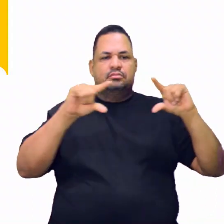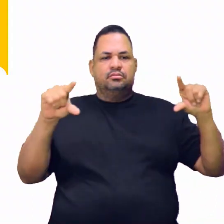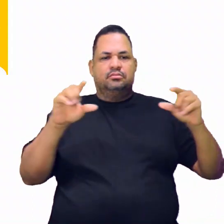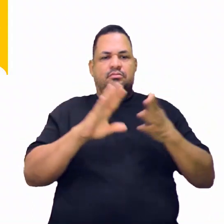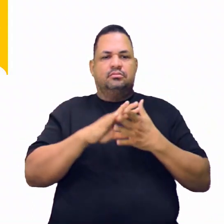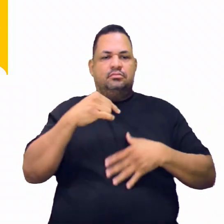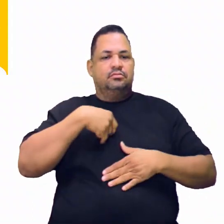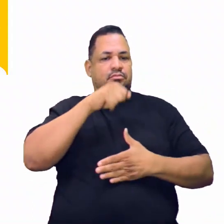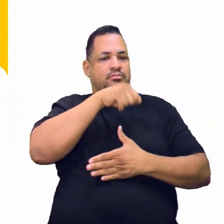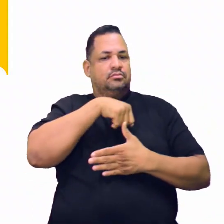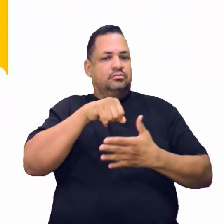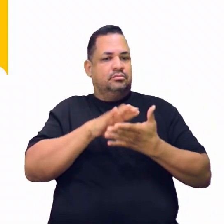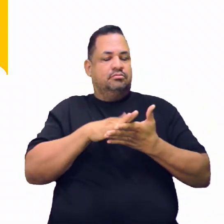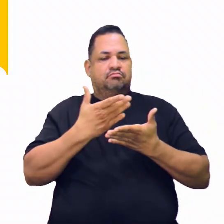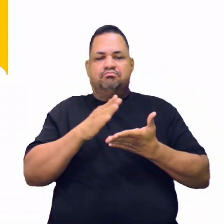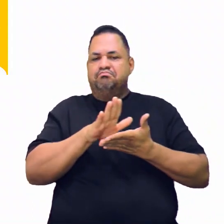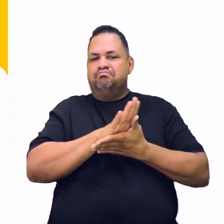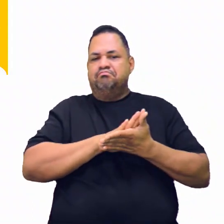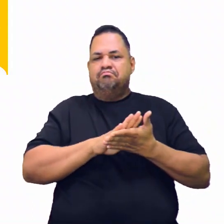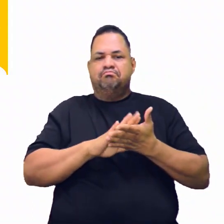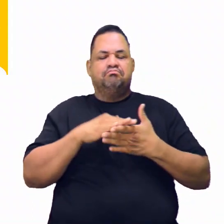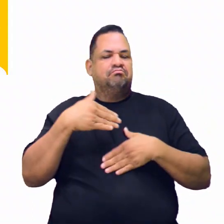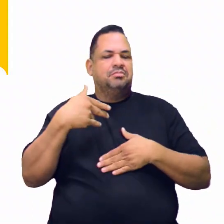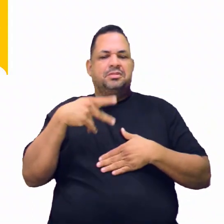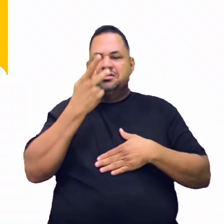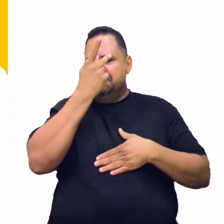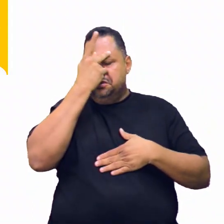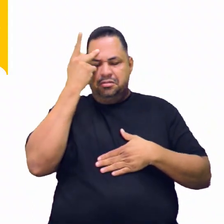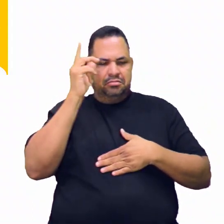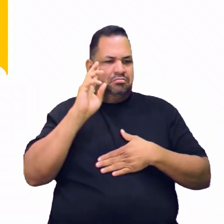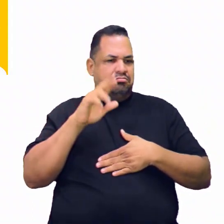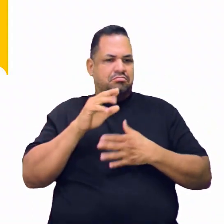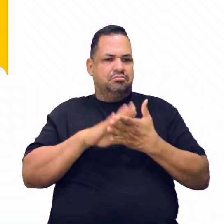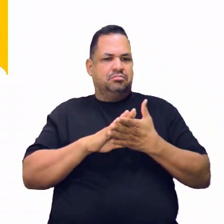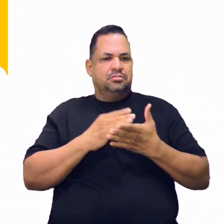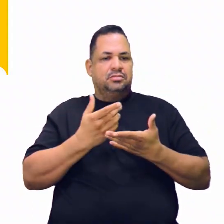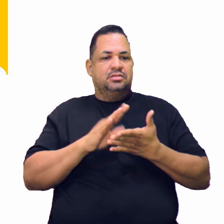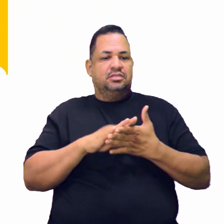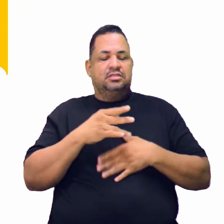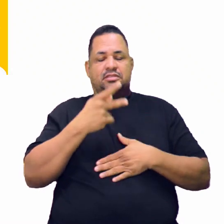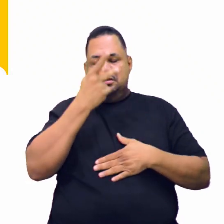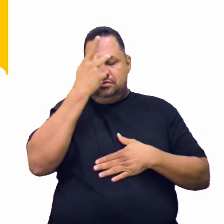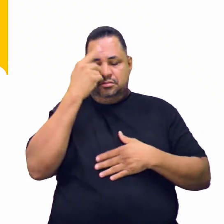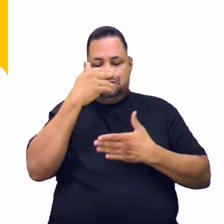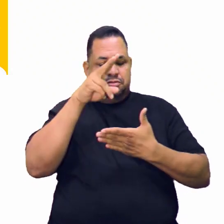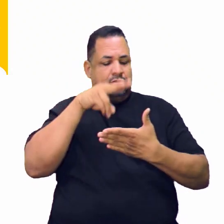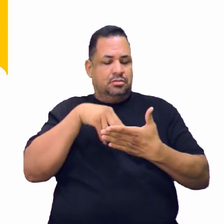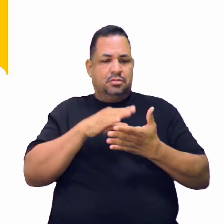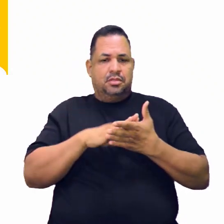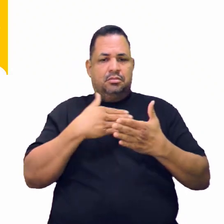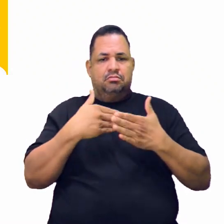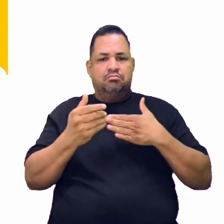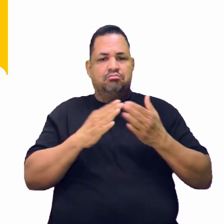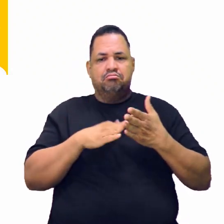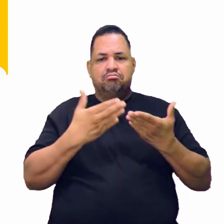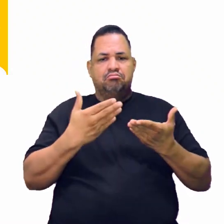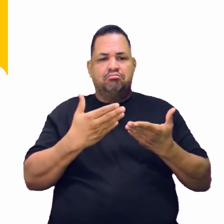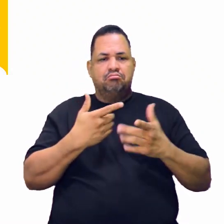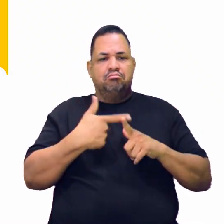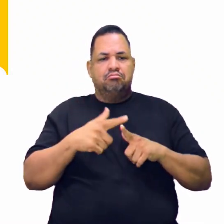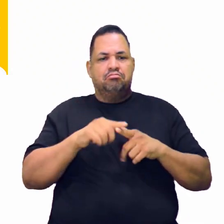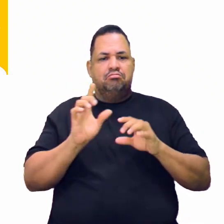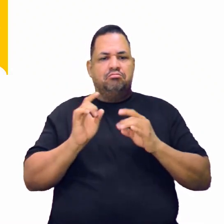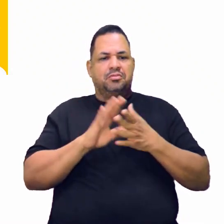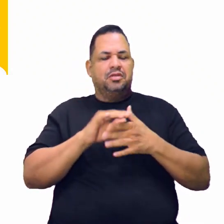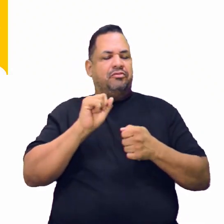aqui, ó. Eu escrevo para o nada e para ninguém. Se alguém me ler, será por conta própria e alto risco.